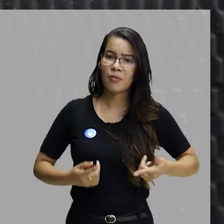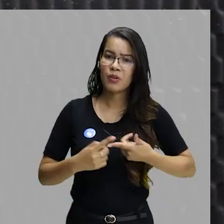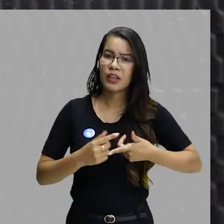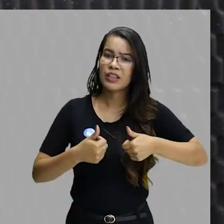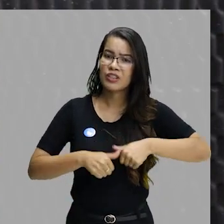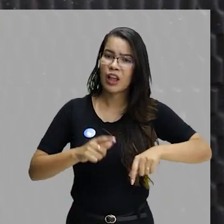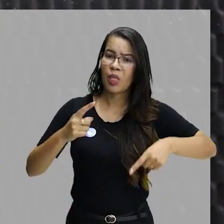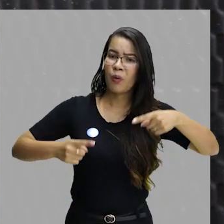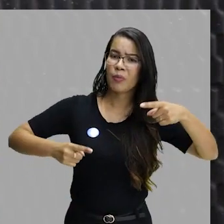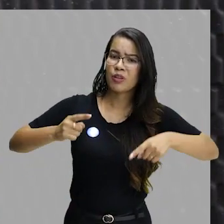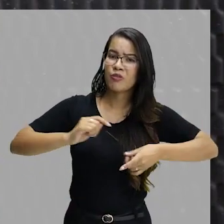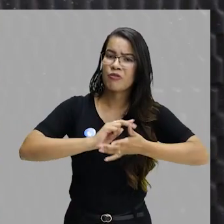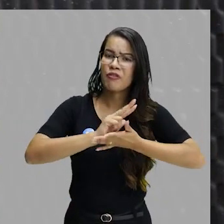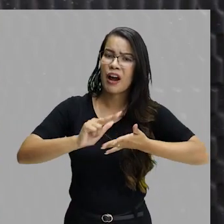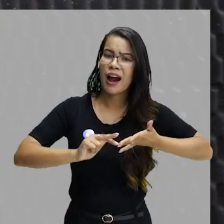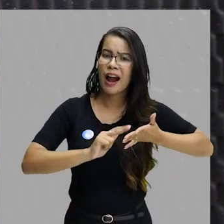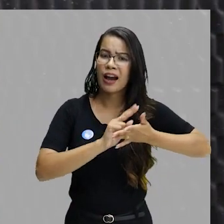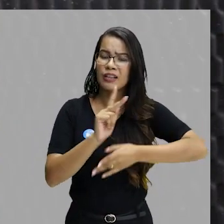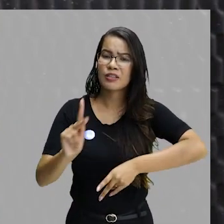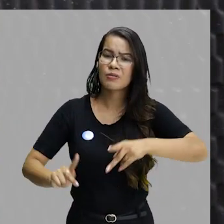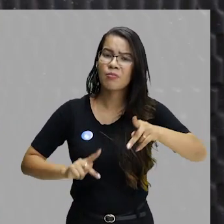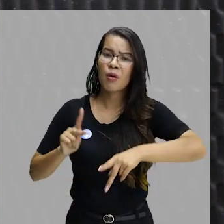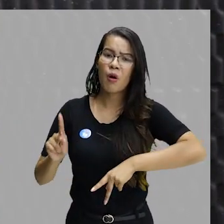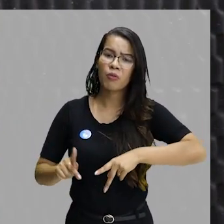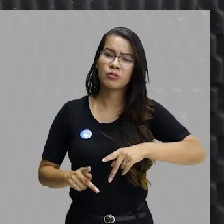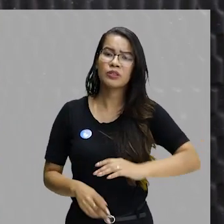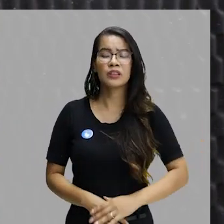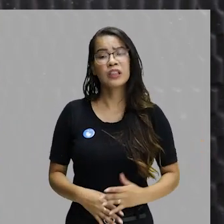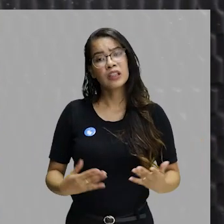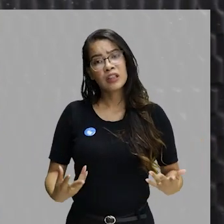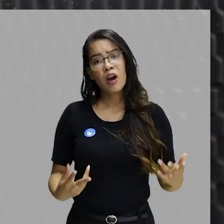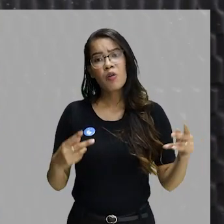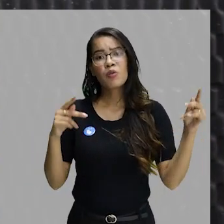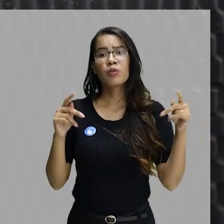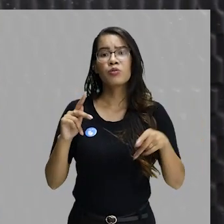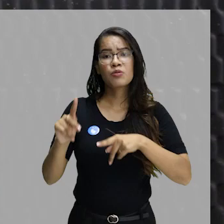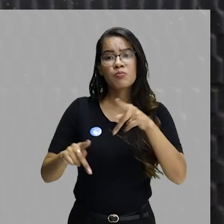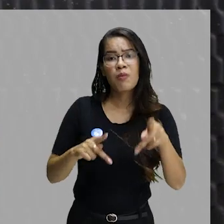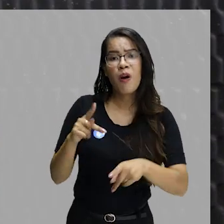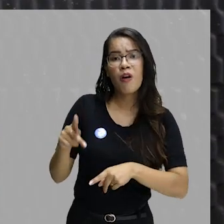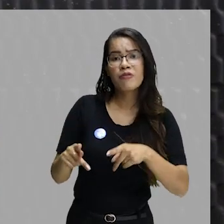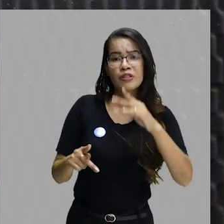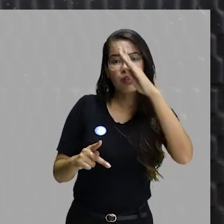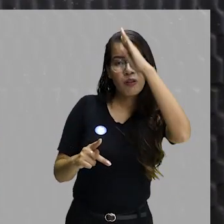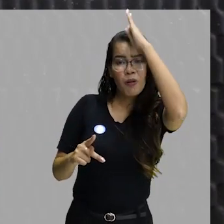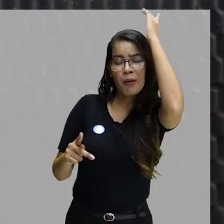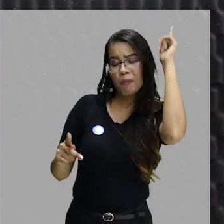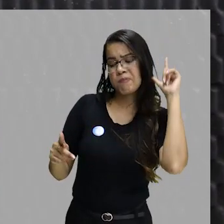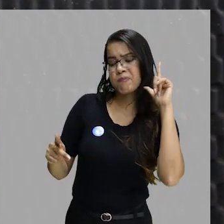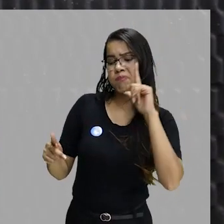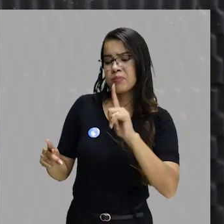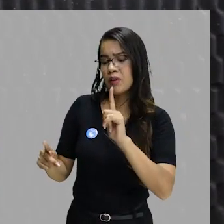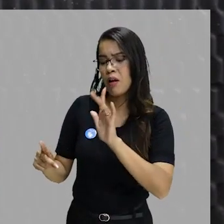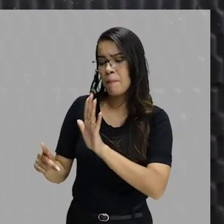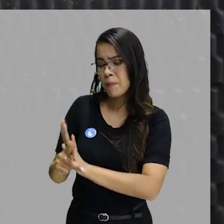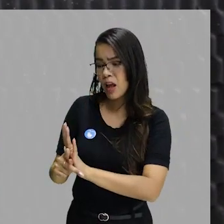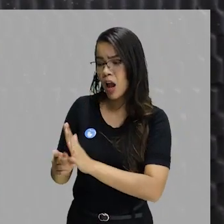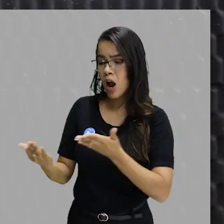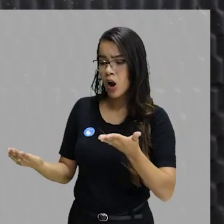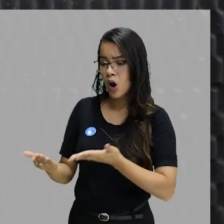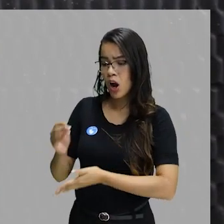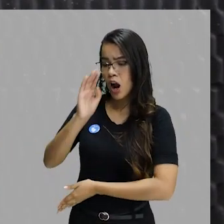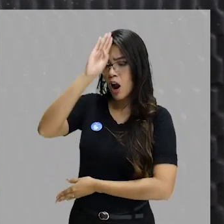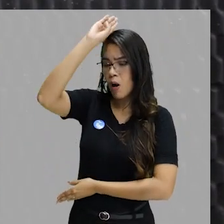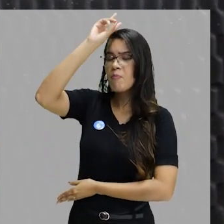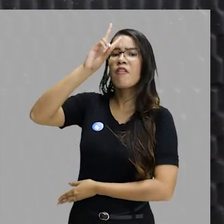povos. E vários povos que Roma domina, Roma vai converter em escravos. É um dos outros grandes resultados